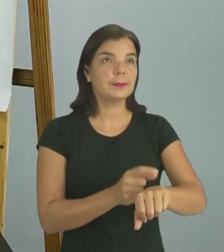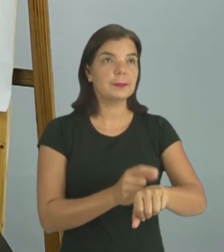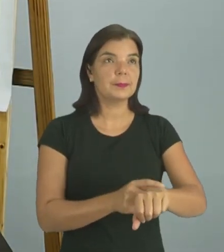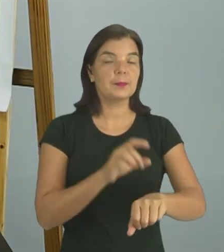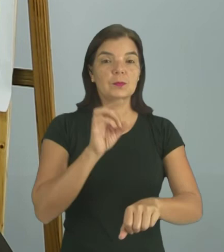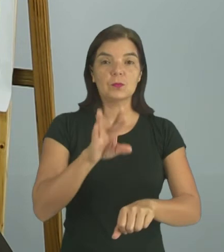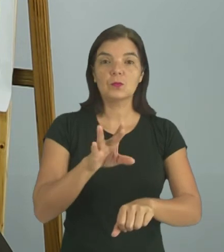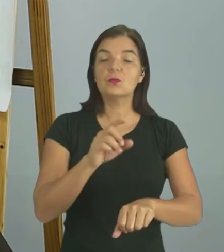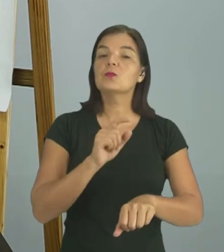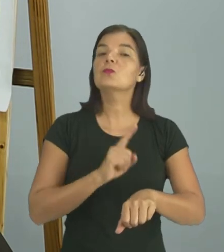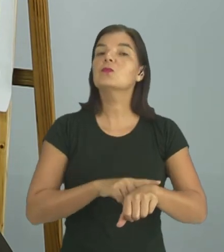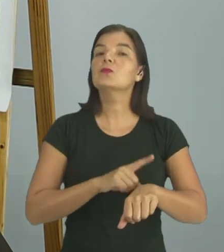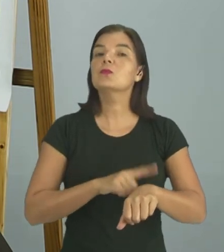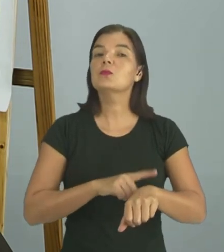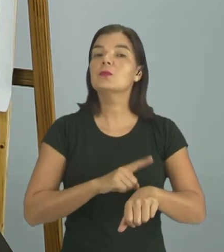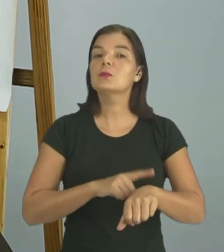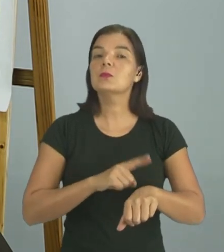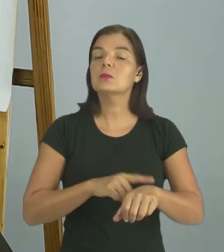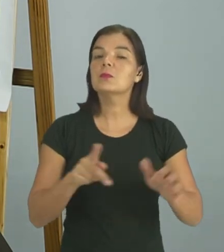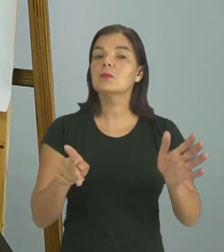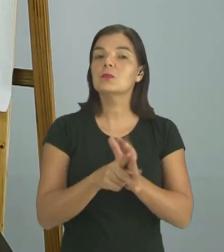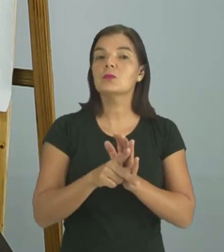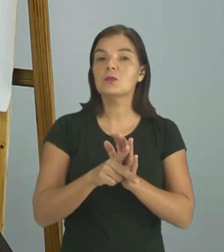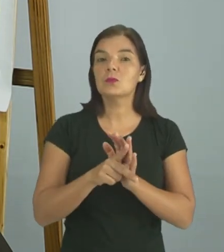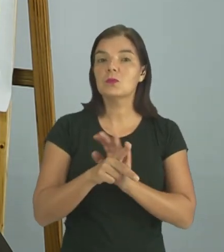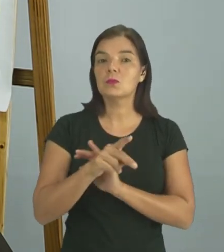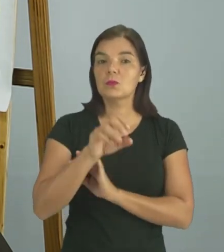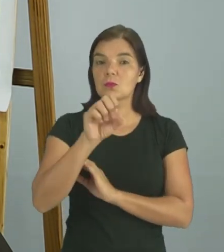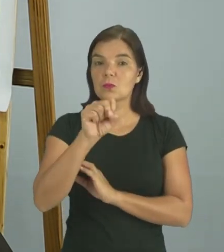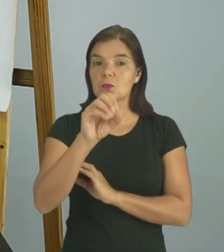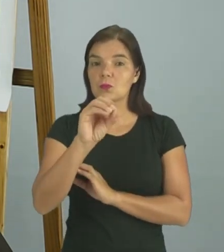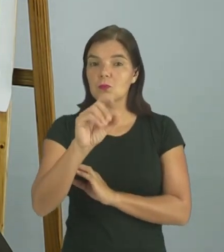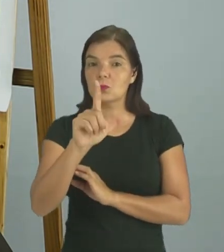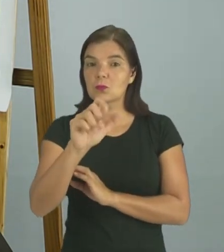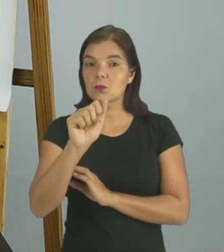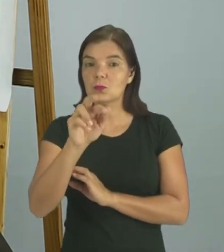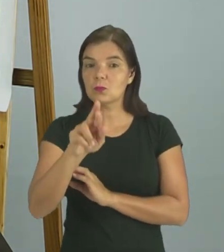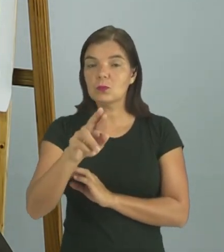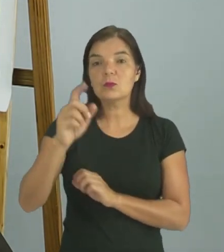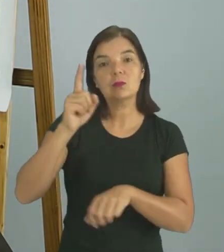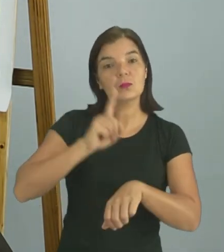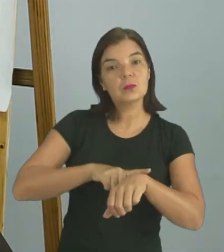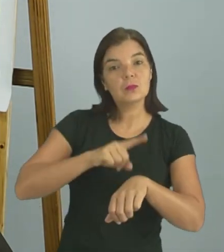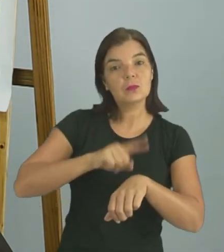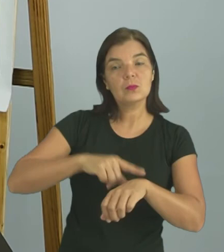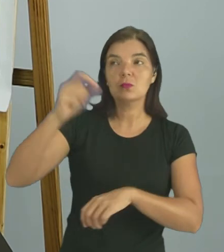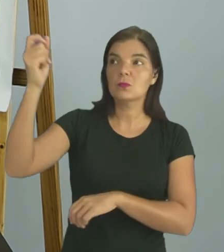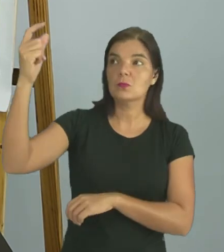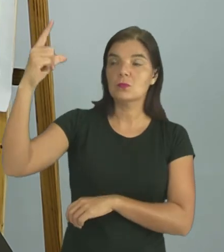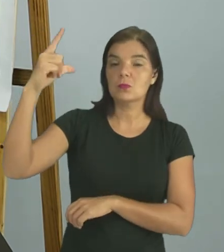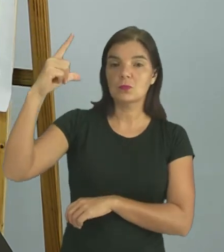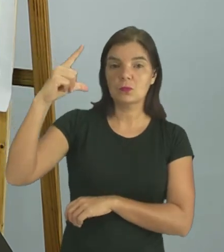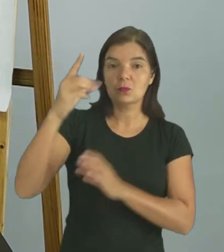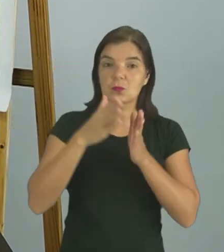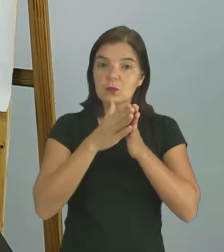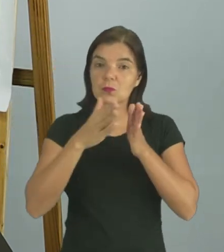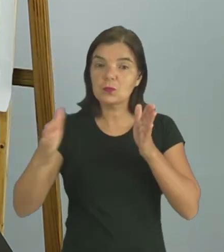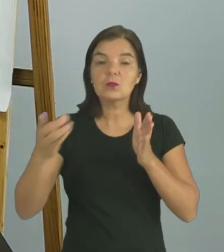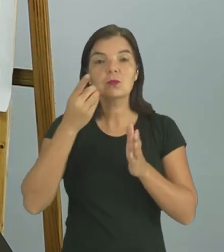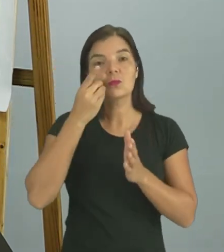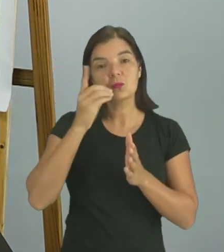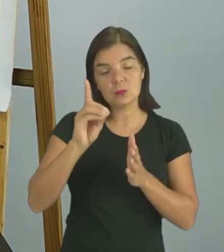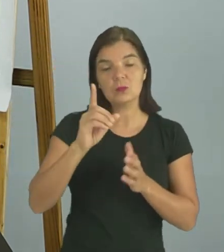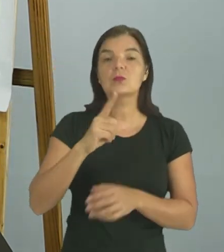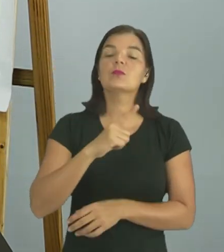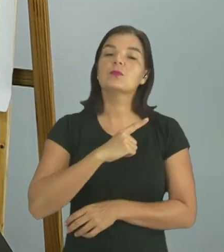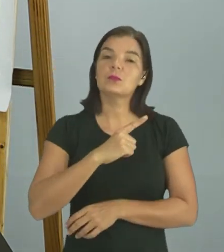só media, como o nome próprio diz, um relógio solar. Ele só media o tempo durante o dia, enquanto